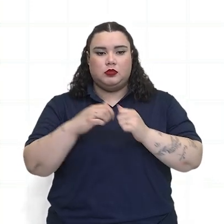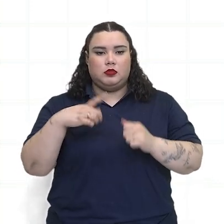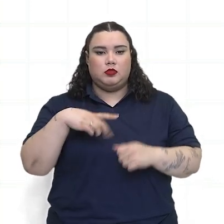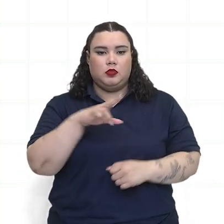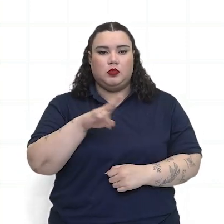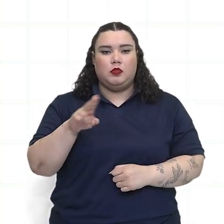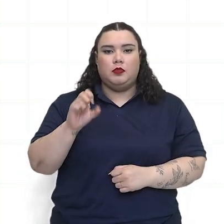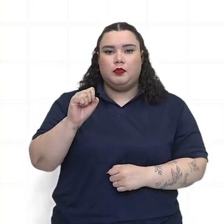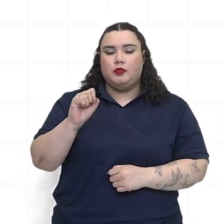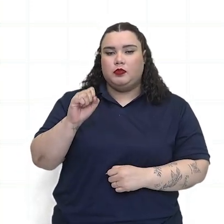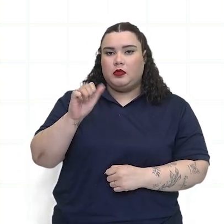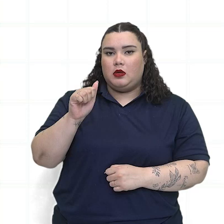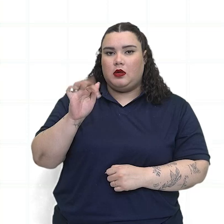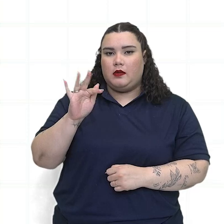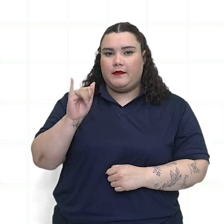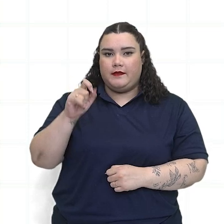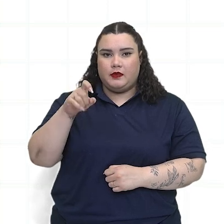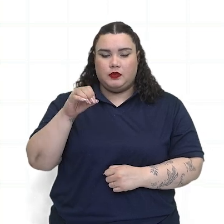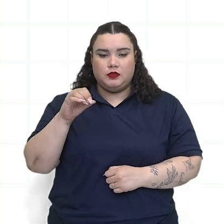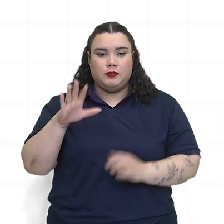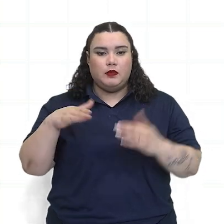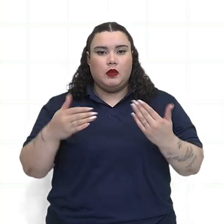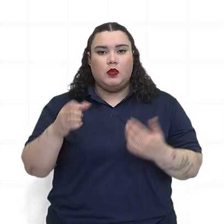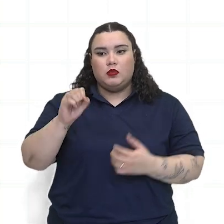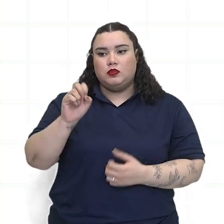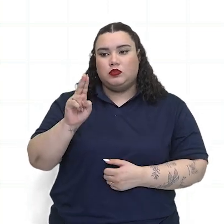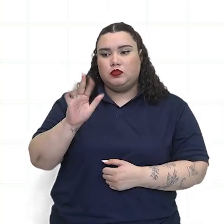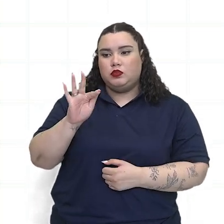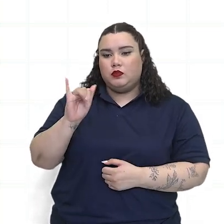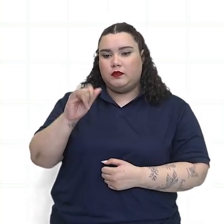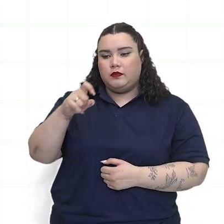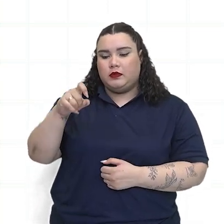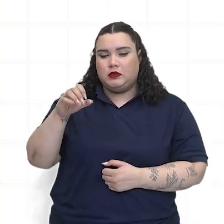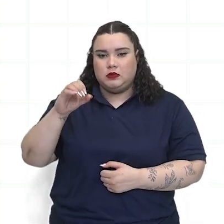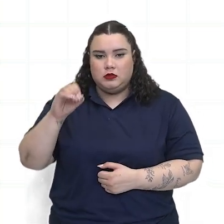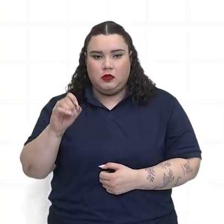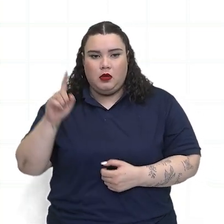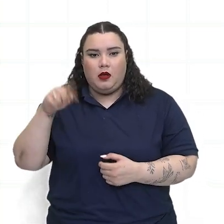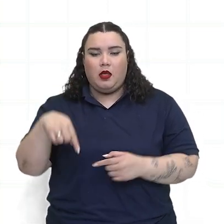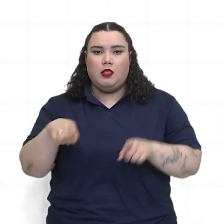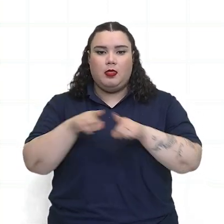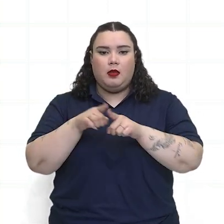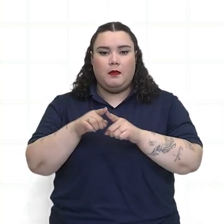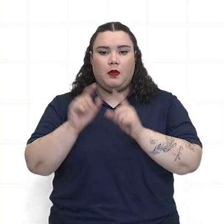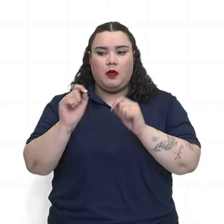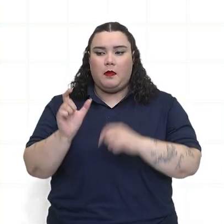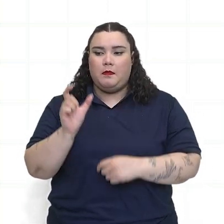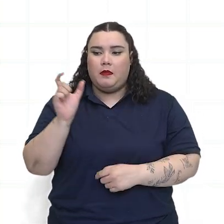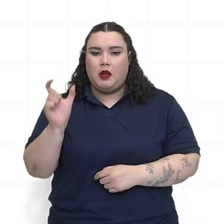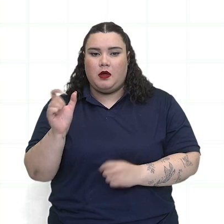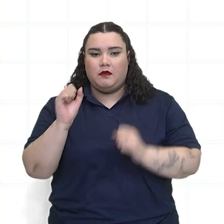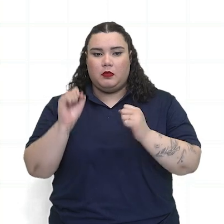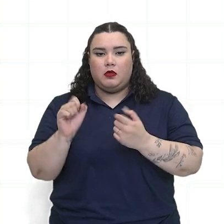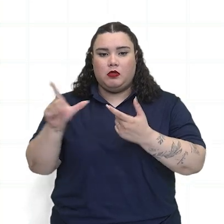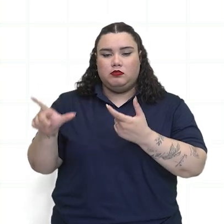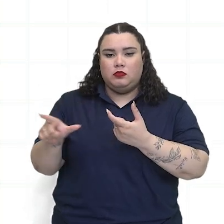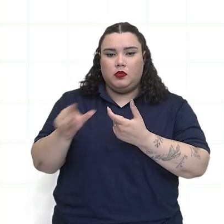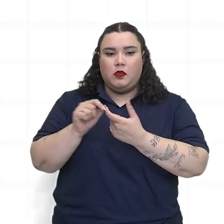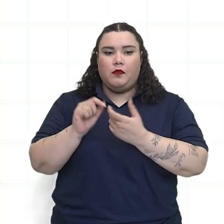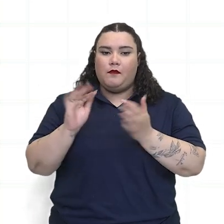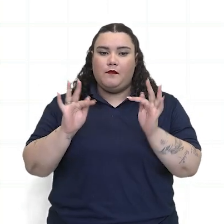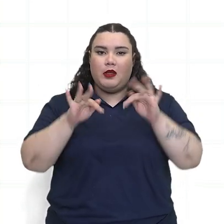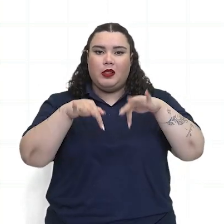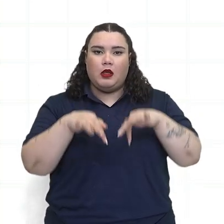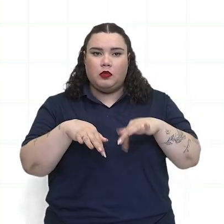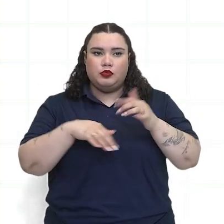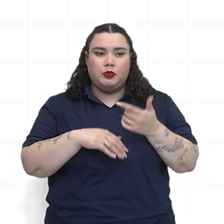de afixos. Então, o sufixo é também a partícula que pode ser acrescentada ao